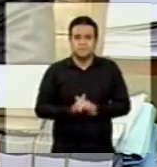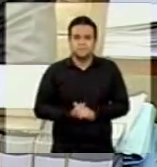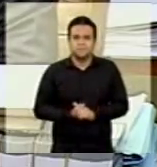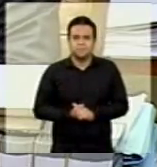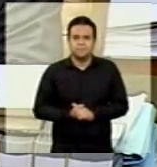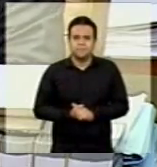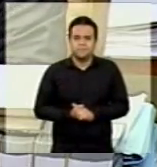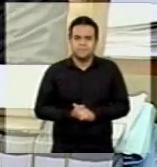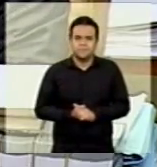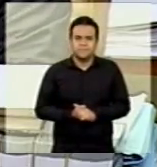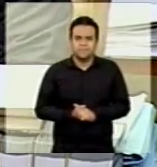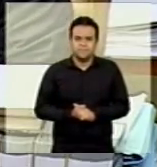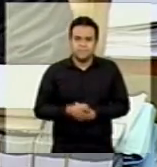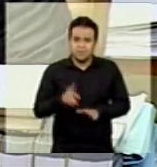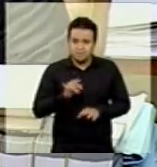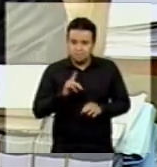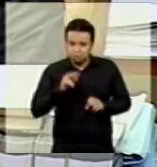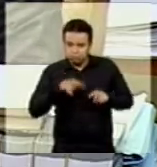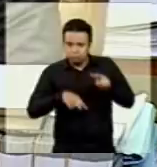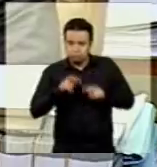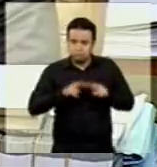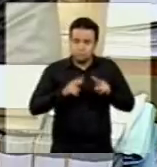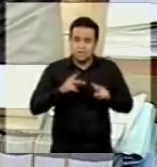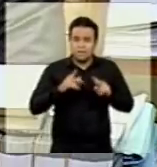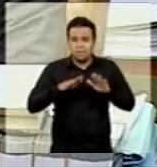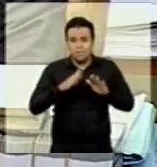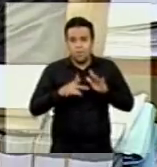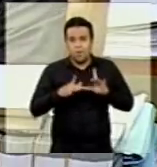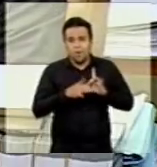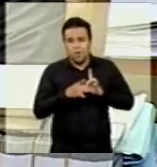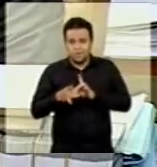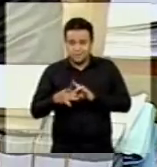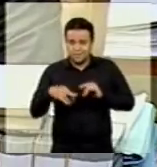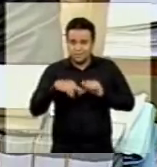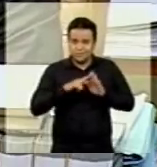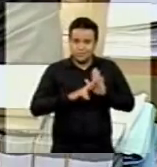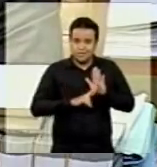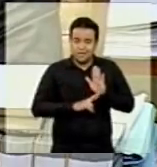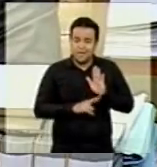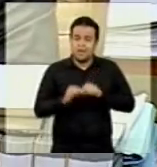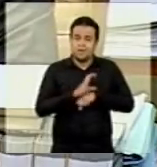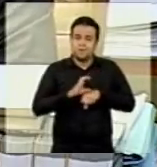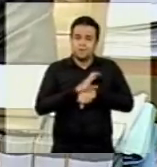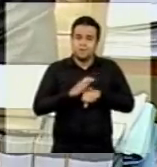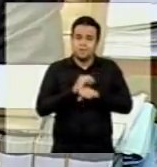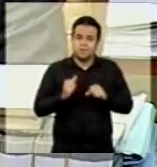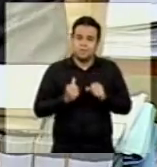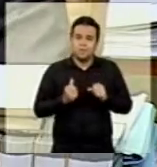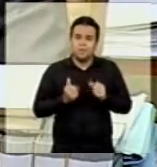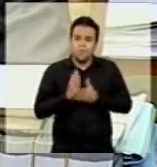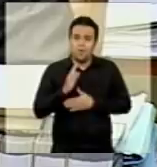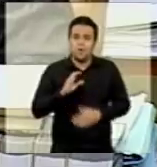ser apreciada em função do contexto normativo que resulta da vigente Constituição promulgada em